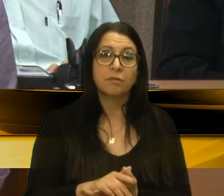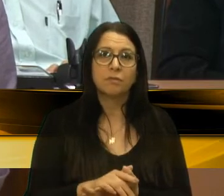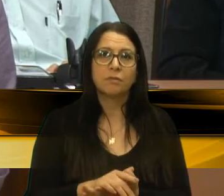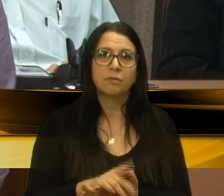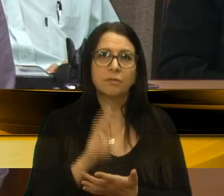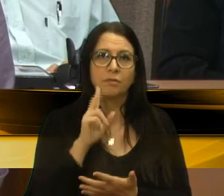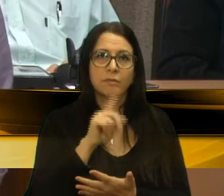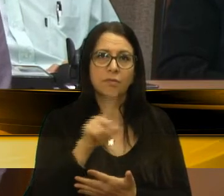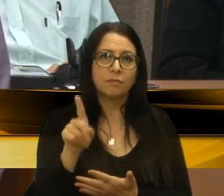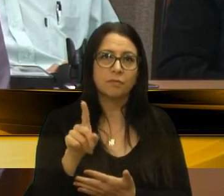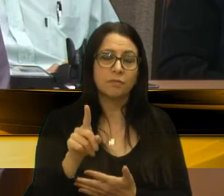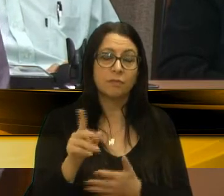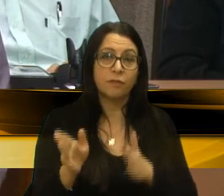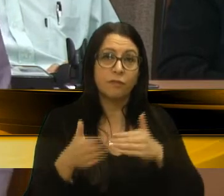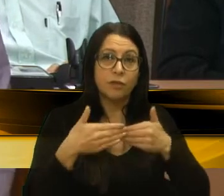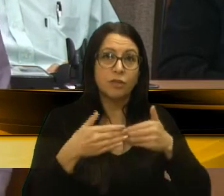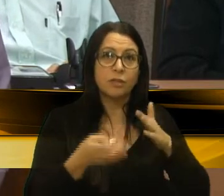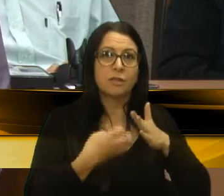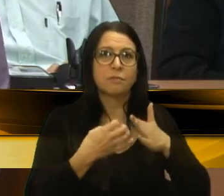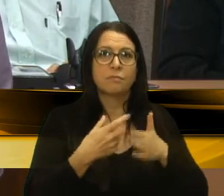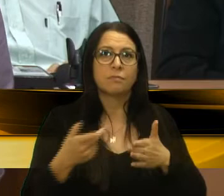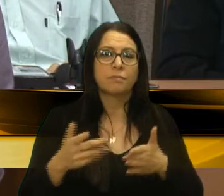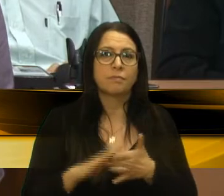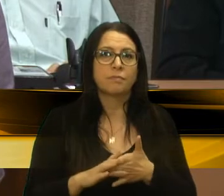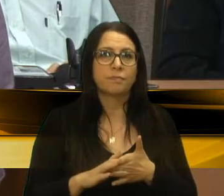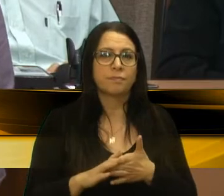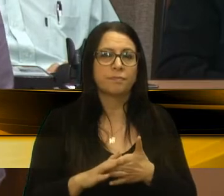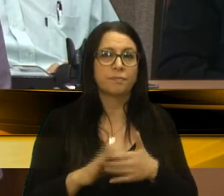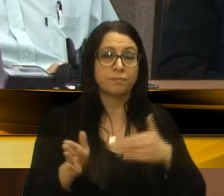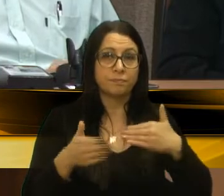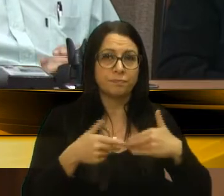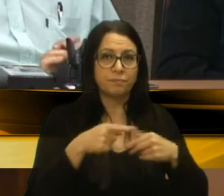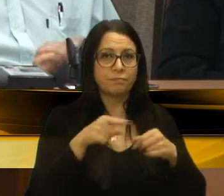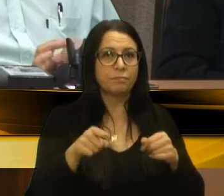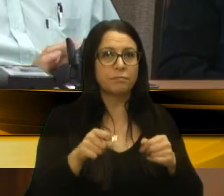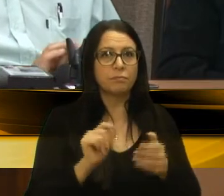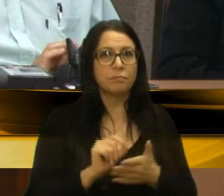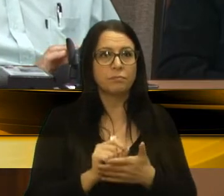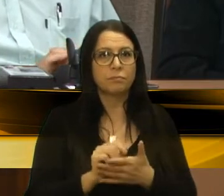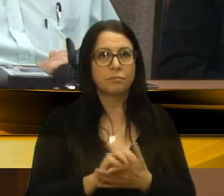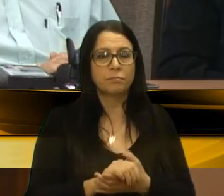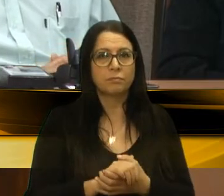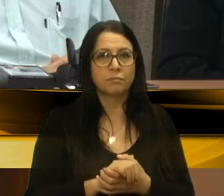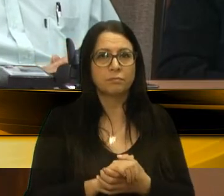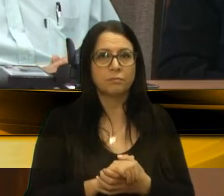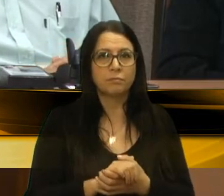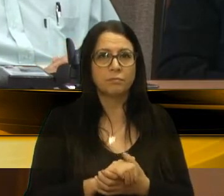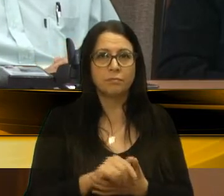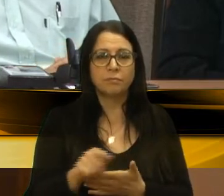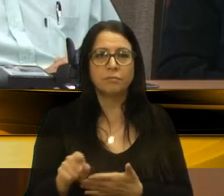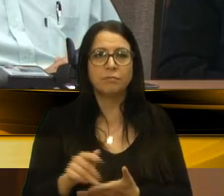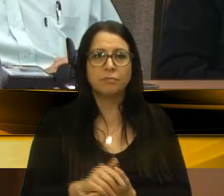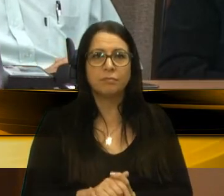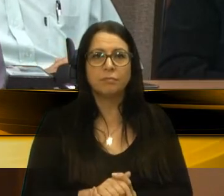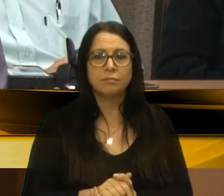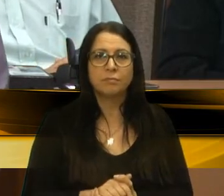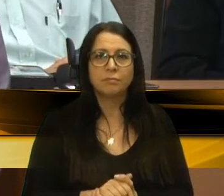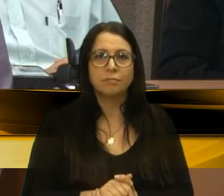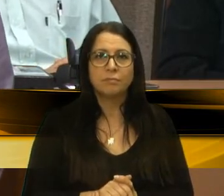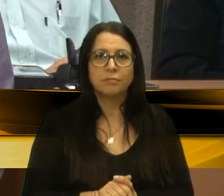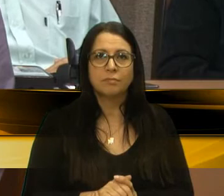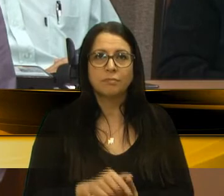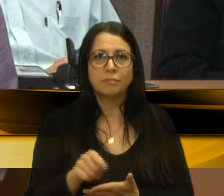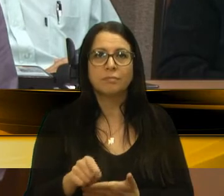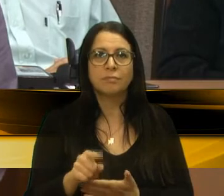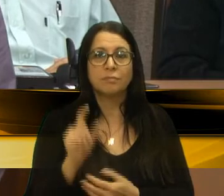estão fechando, as empresas estão fechando. Estão fechando em virtude do. Estão fechando em virtude do.